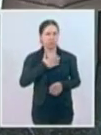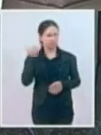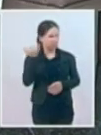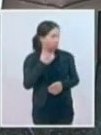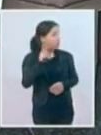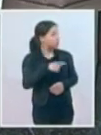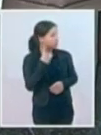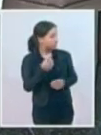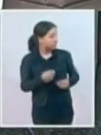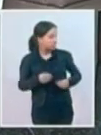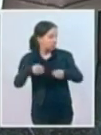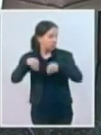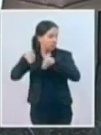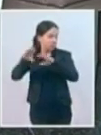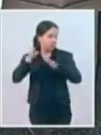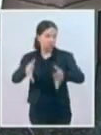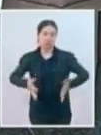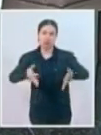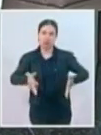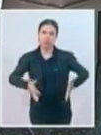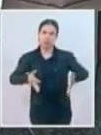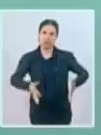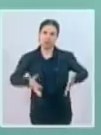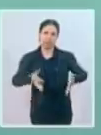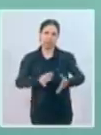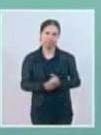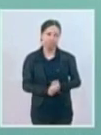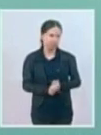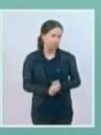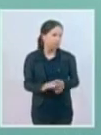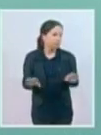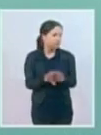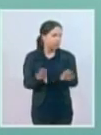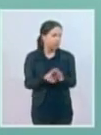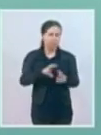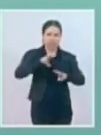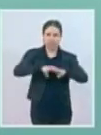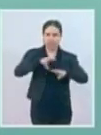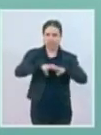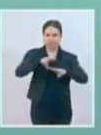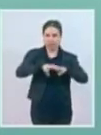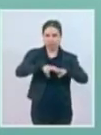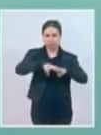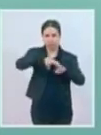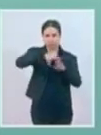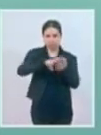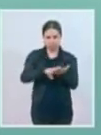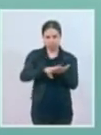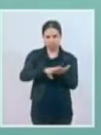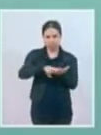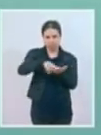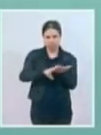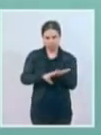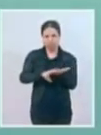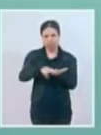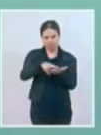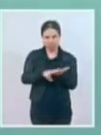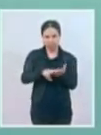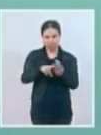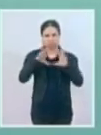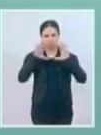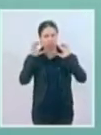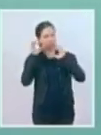entrega. Nós vamos entregar as cadeiras de rodas e as poltronas reclináveis para hidratação. Resultantes da